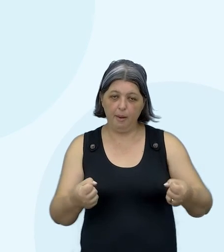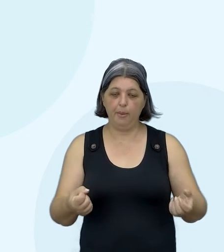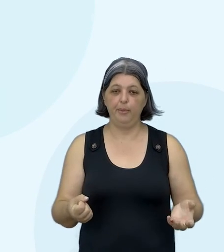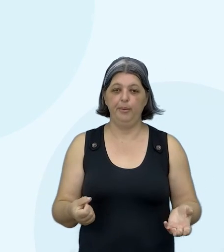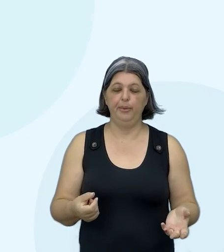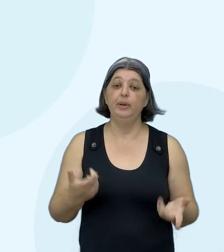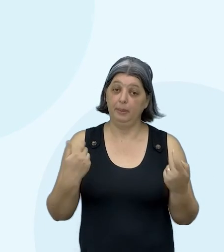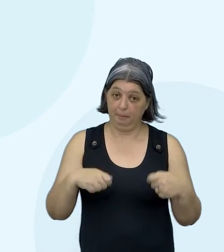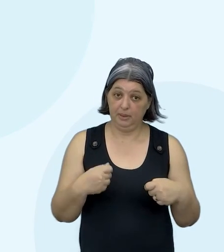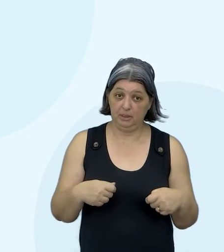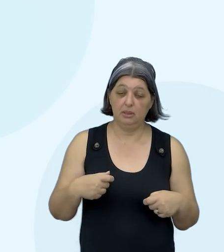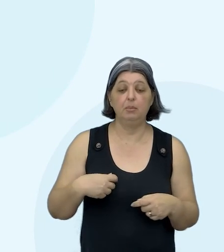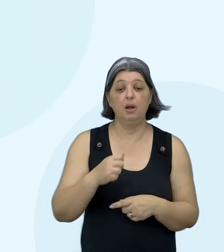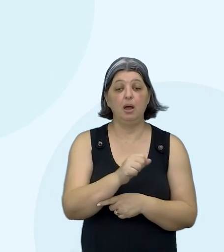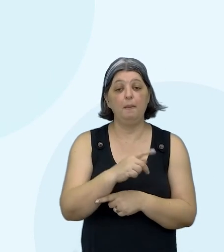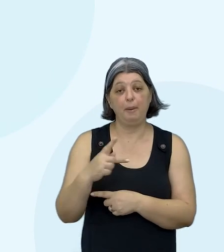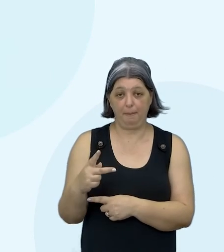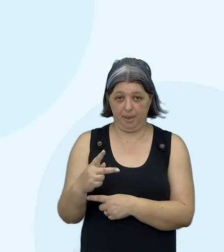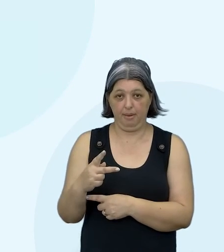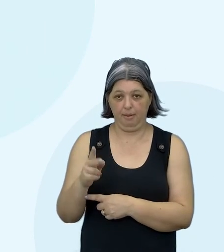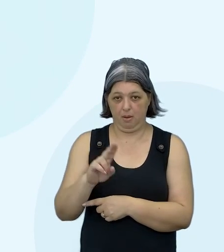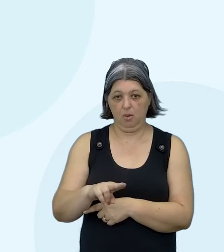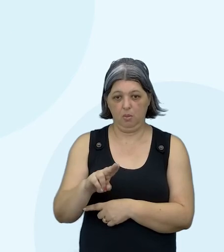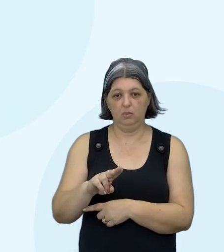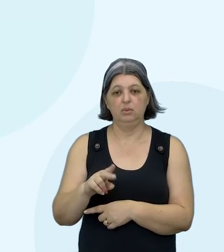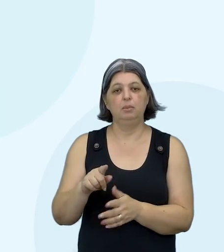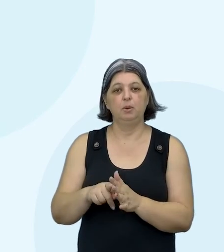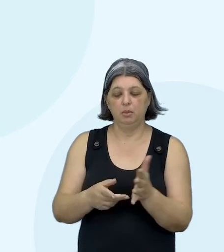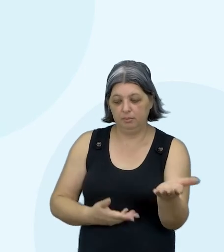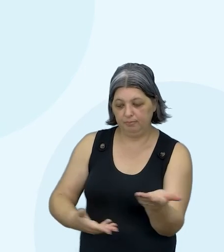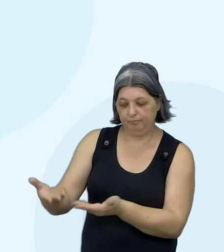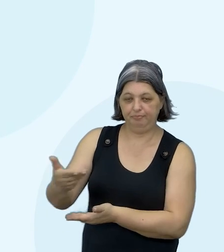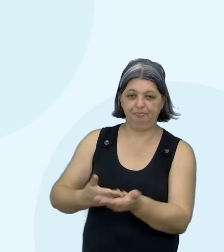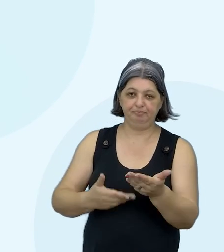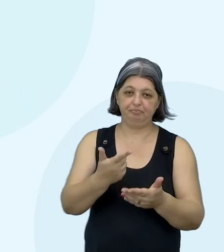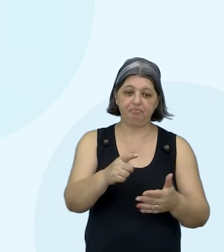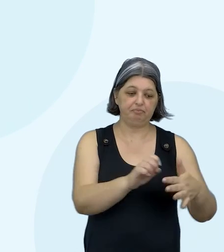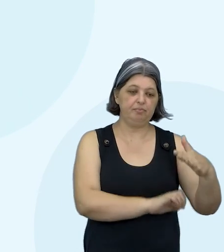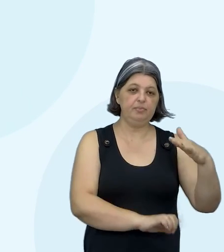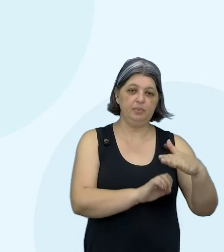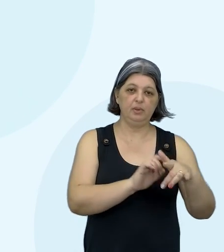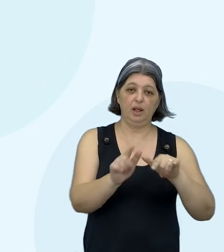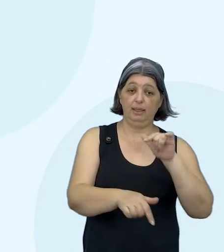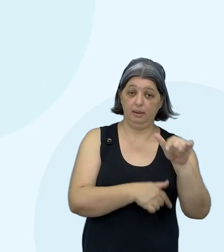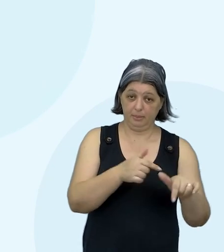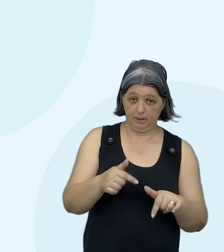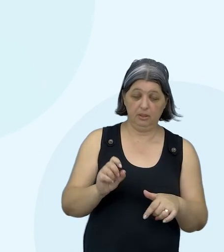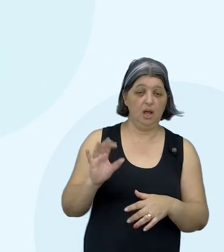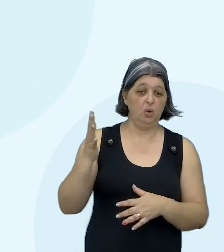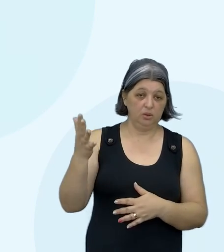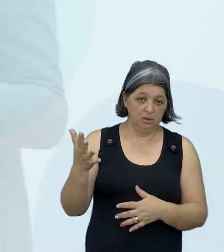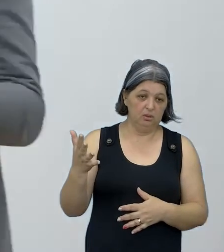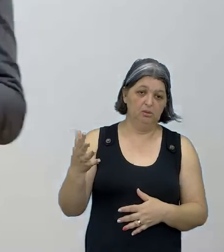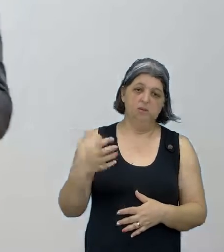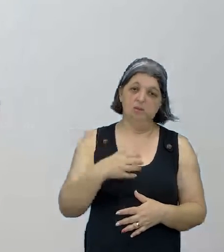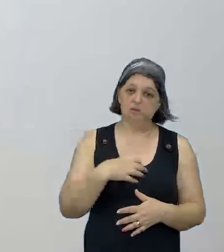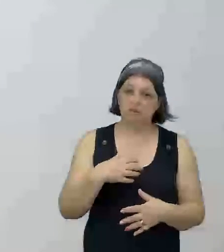né? E por aplicativo, a intermediação entre uma empresa e o trabalhador acontece de